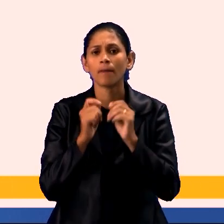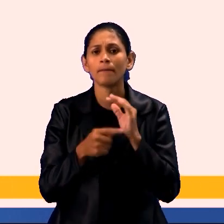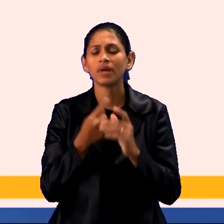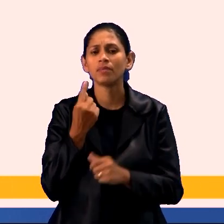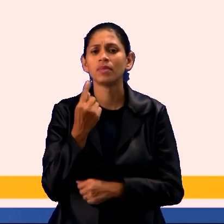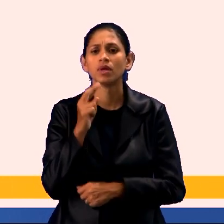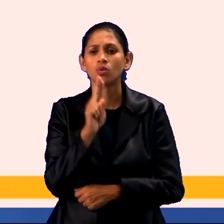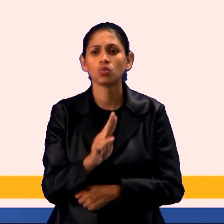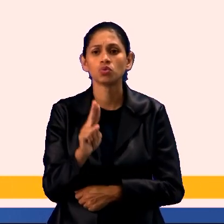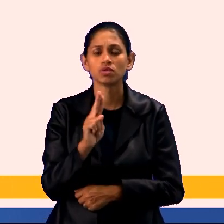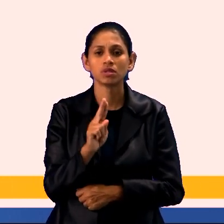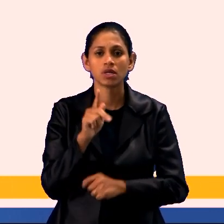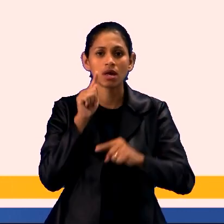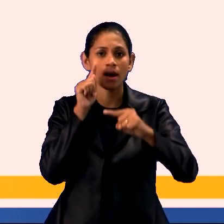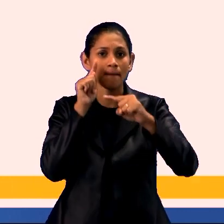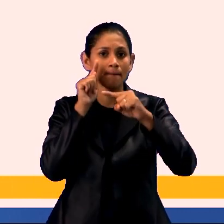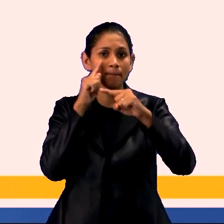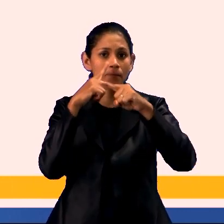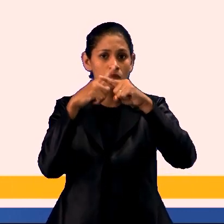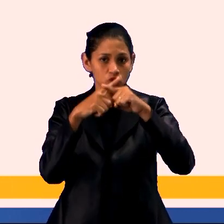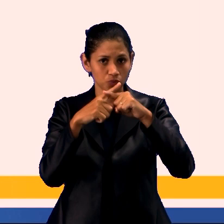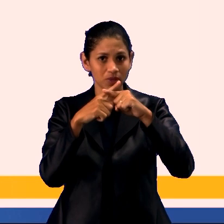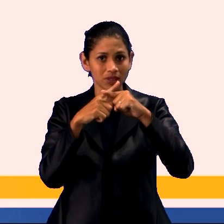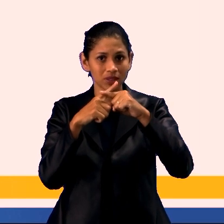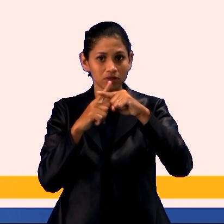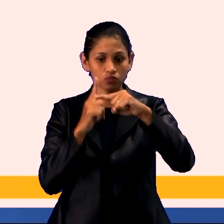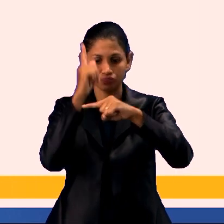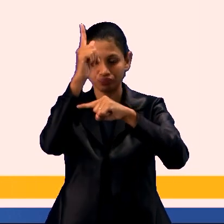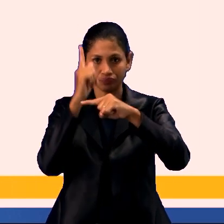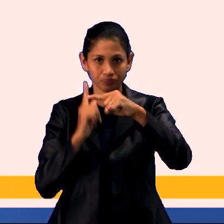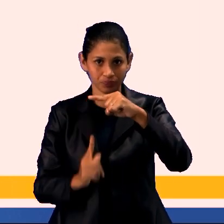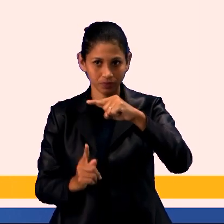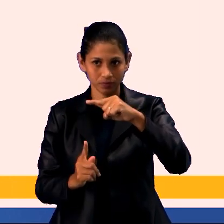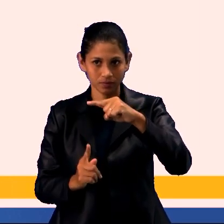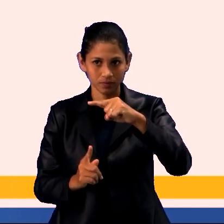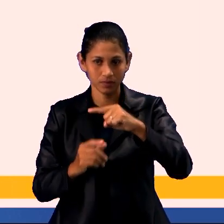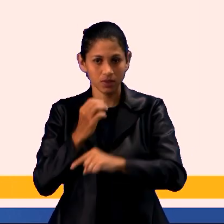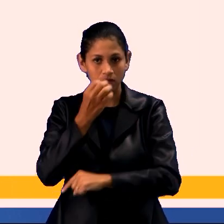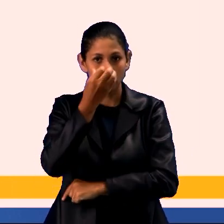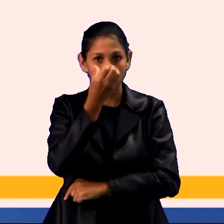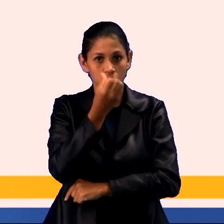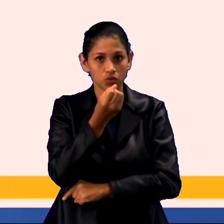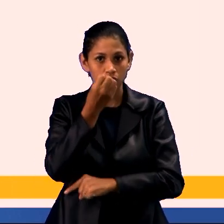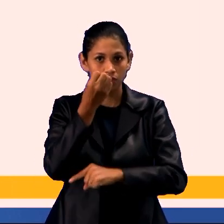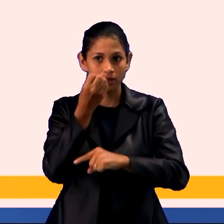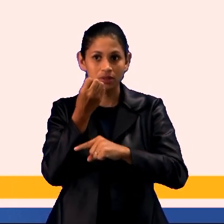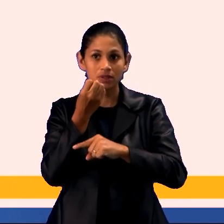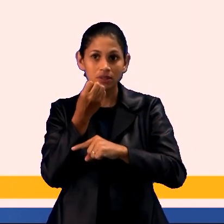frações. Eu posso fazer isso novamente. 2/6 vezes 45.